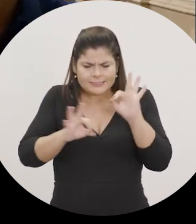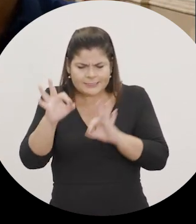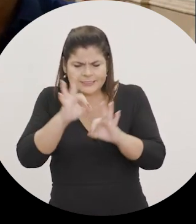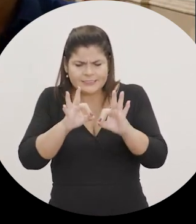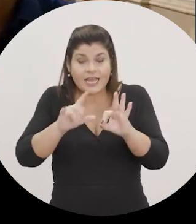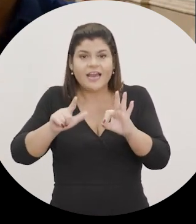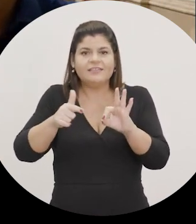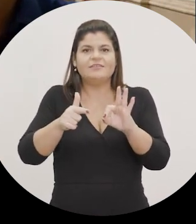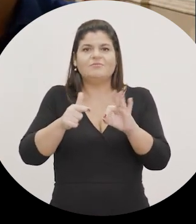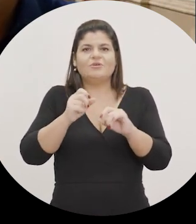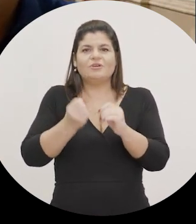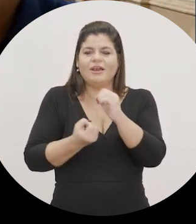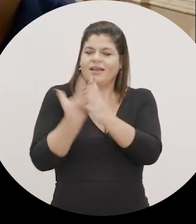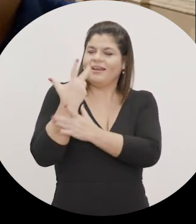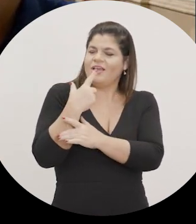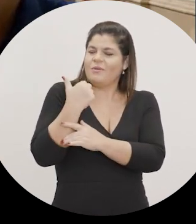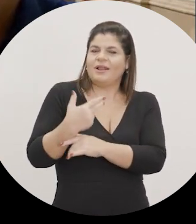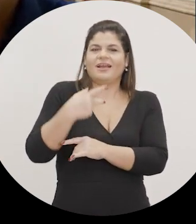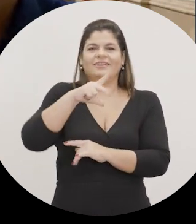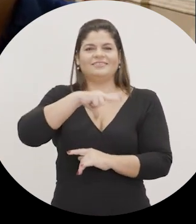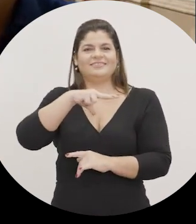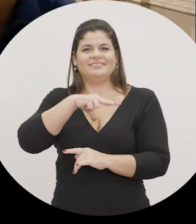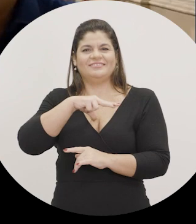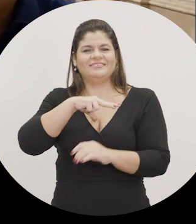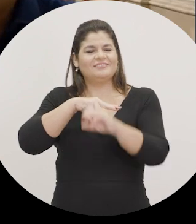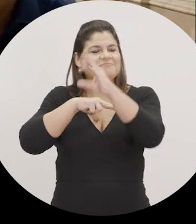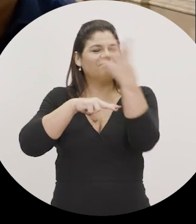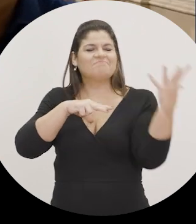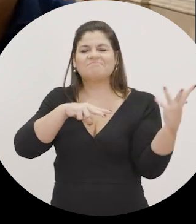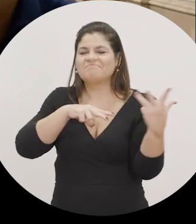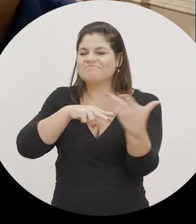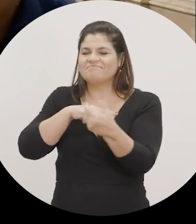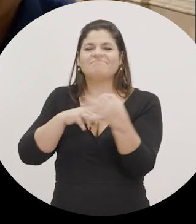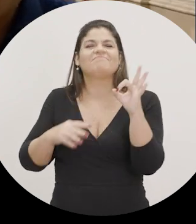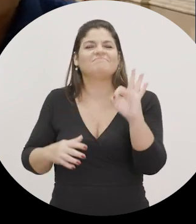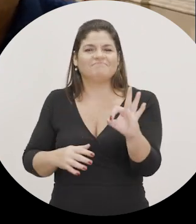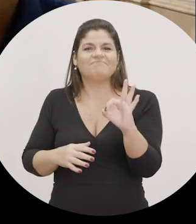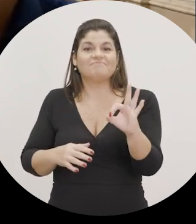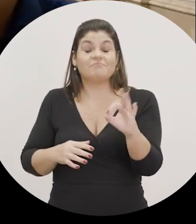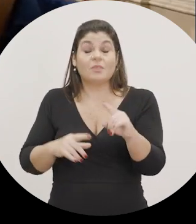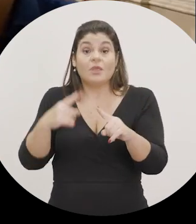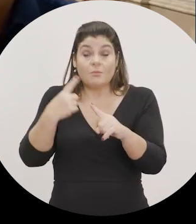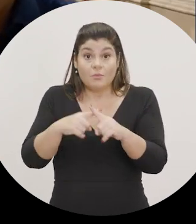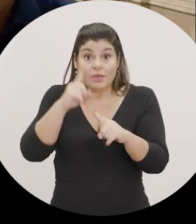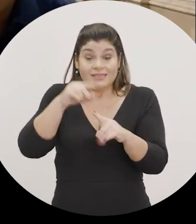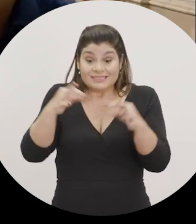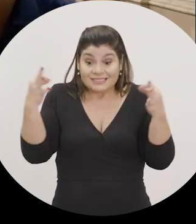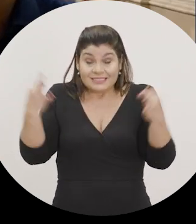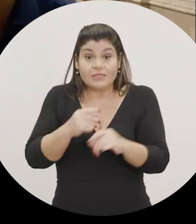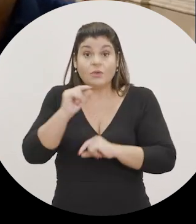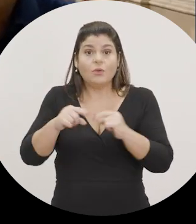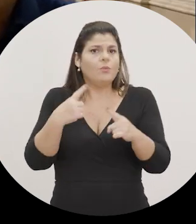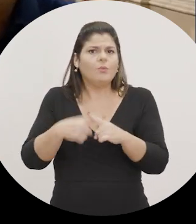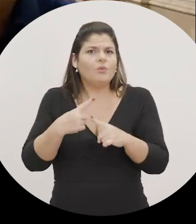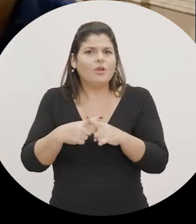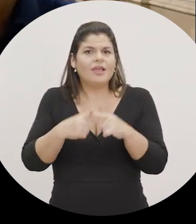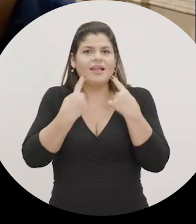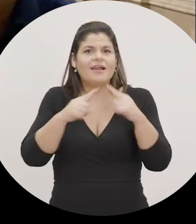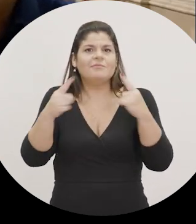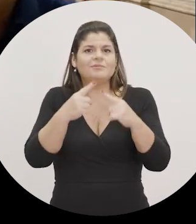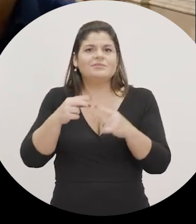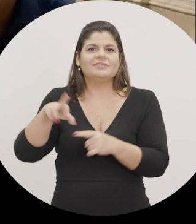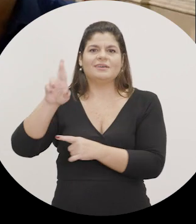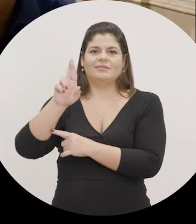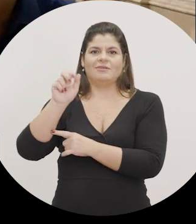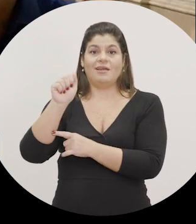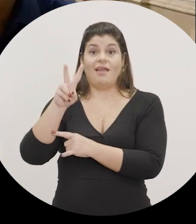só depois crie uma linguagem pessoal. Acho que isso é bom demais. É fantástico. Né? Porque muito define bom. Exatamente por que, que a